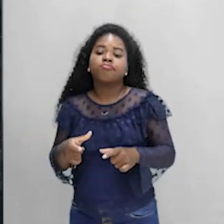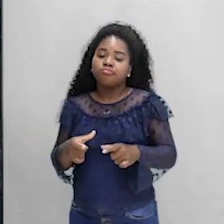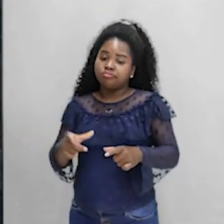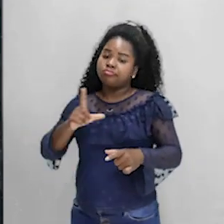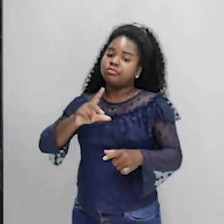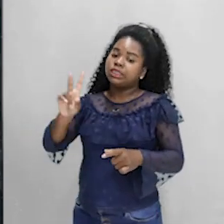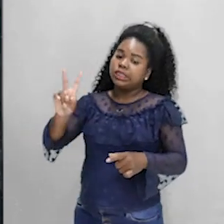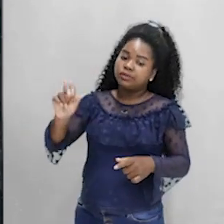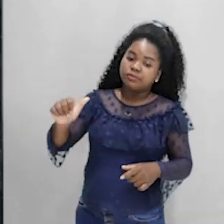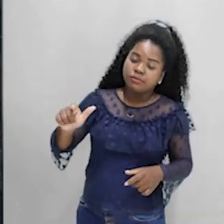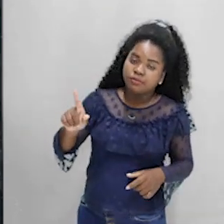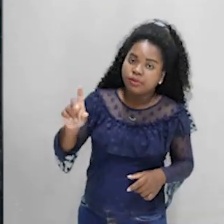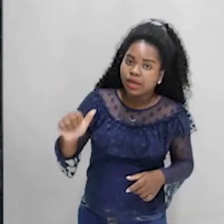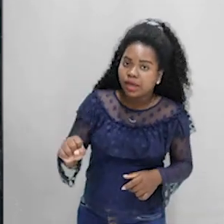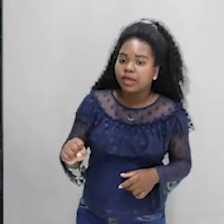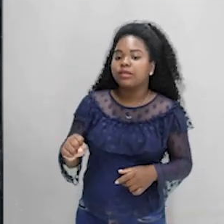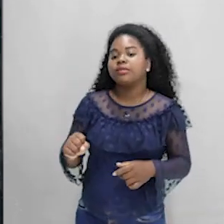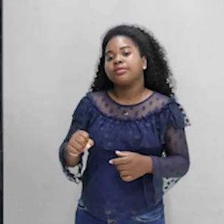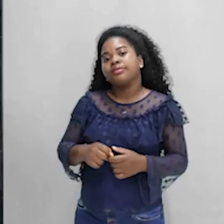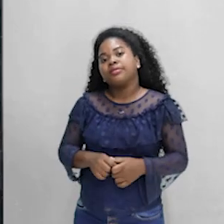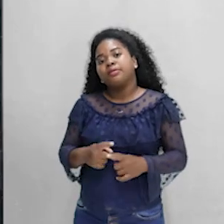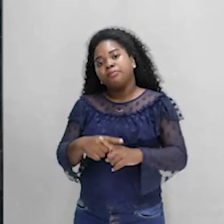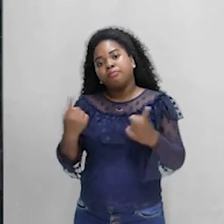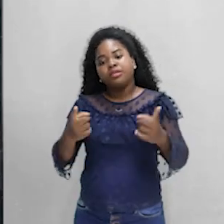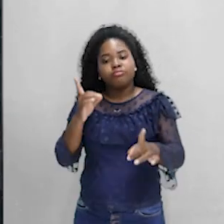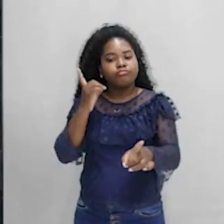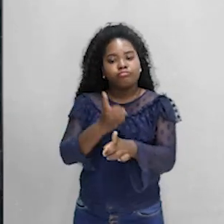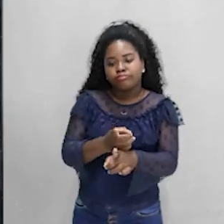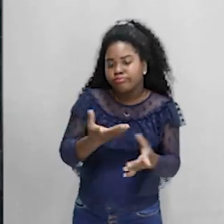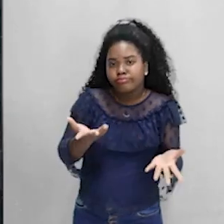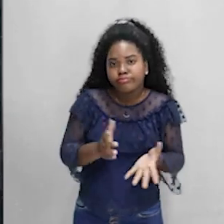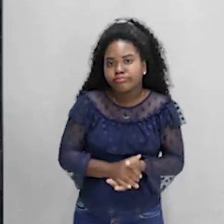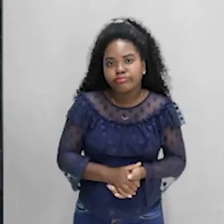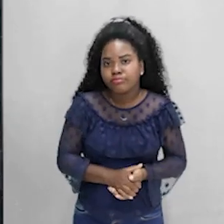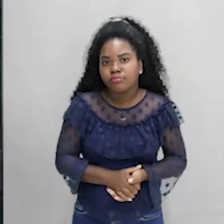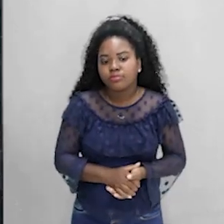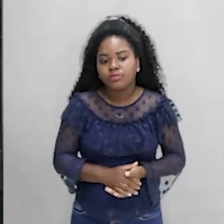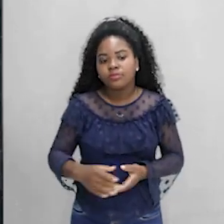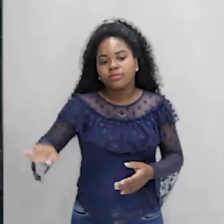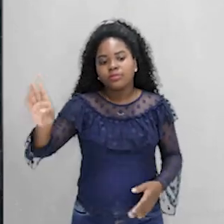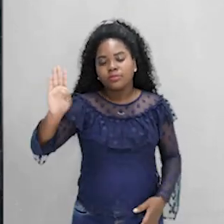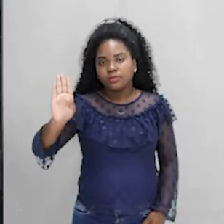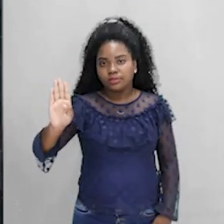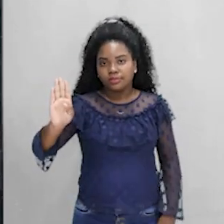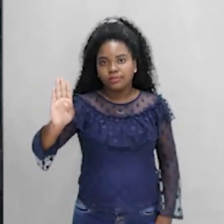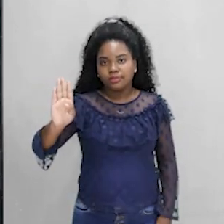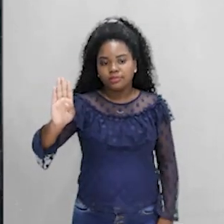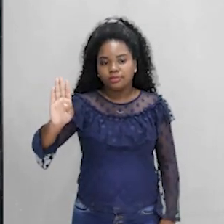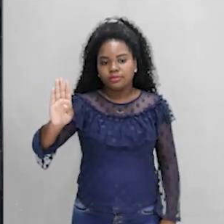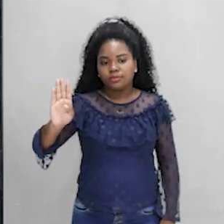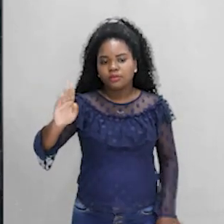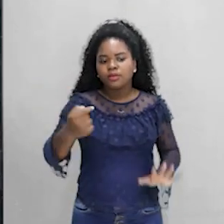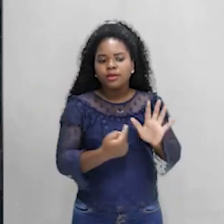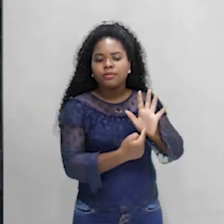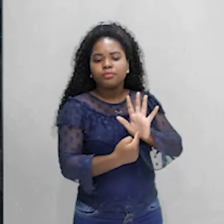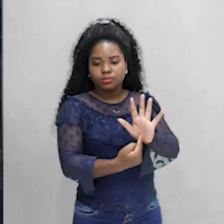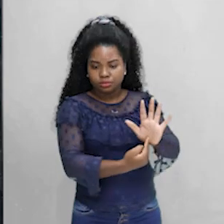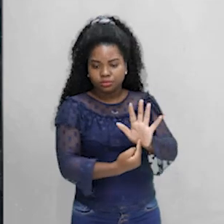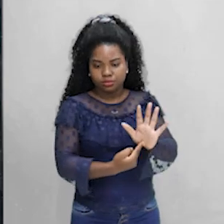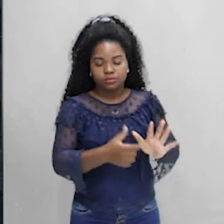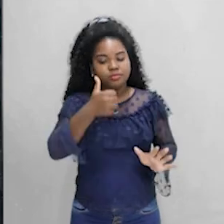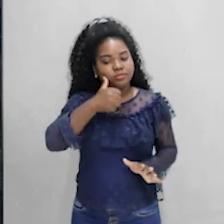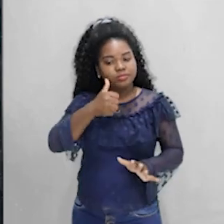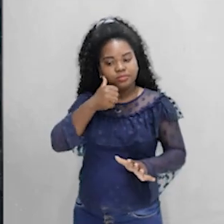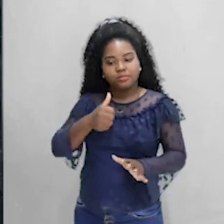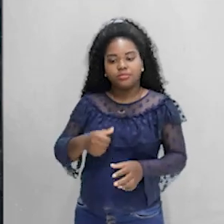havia vagas disponíveis e não havia, no caso, a resposta é negativa. E na letra B, por aparecer uma senhora com